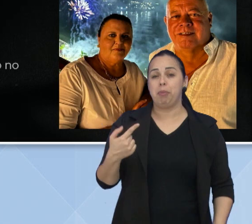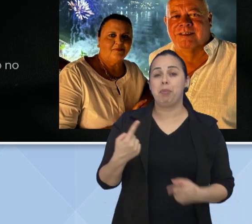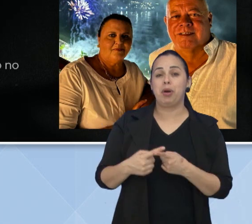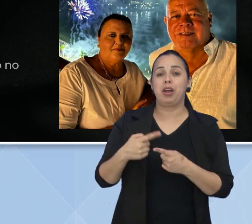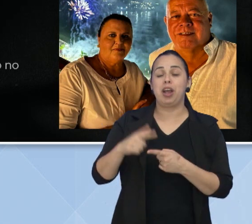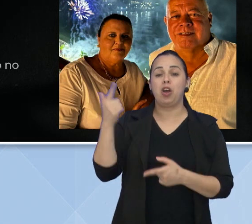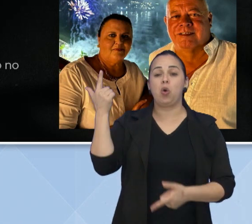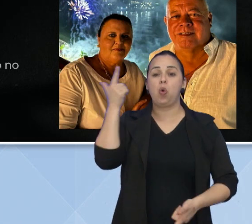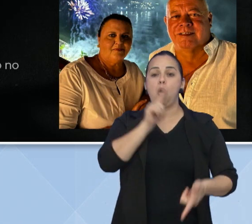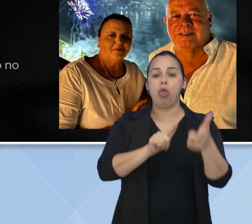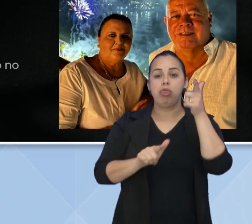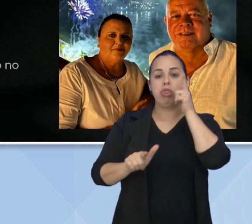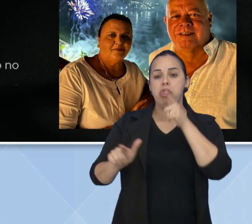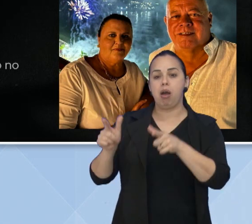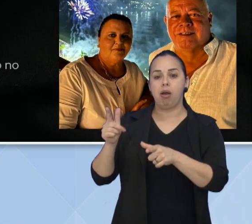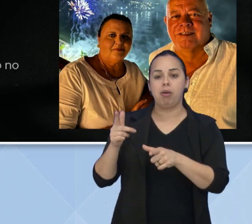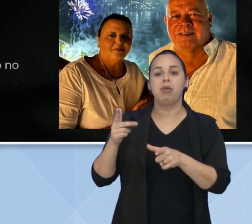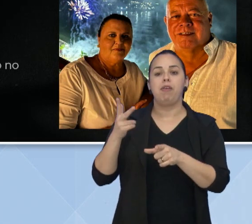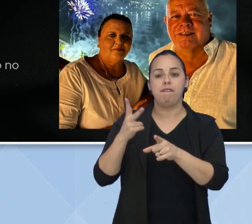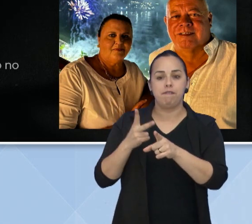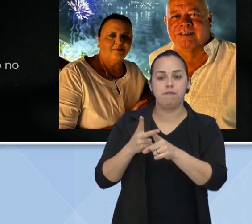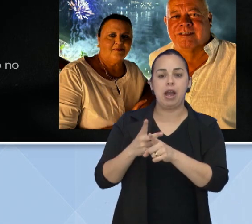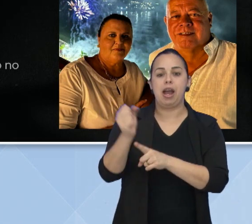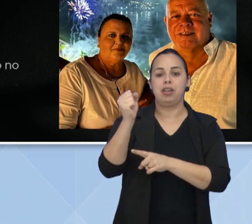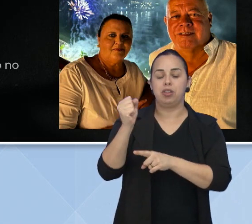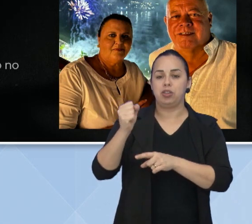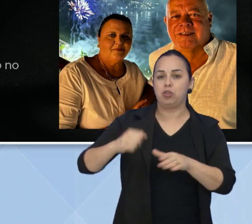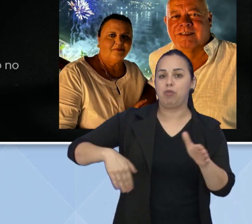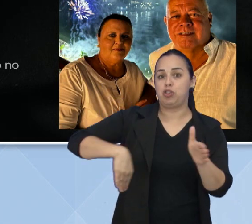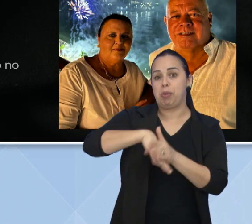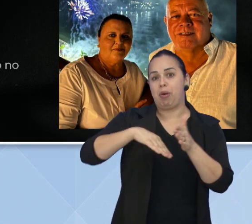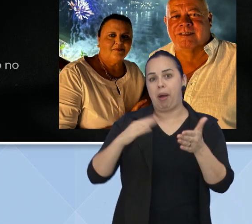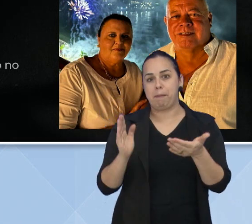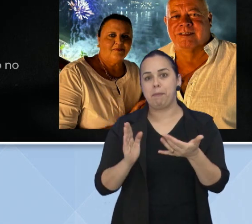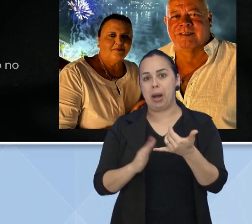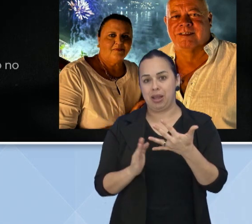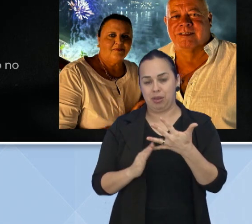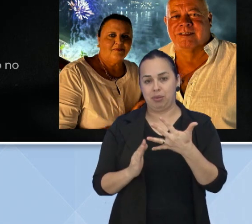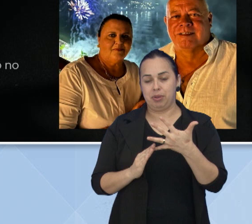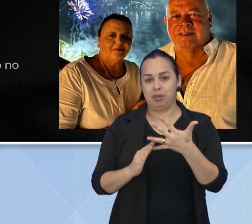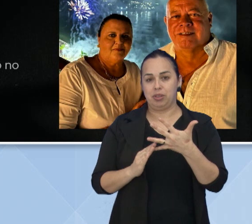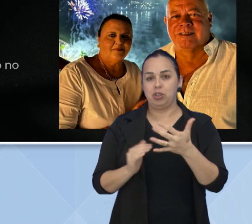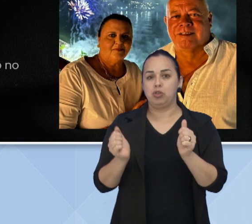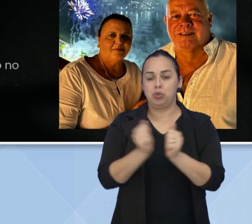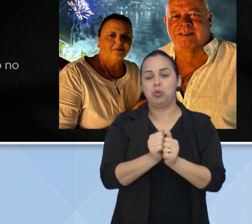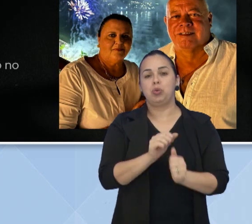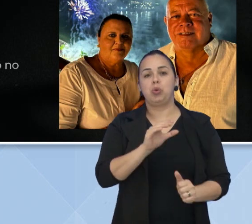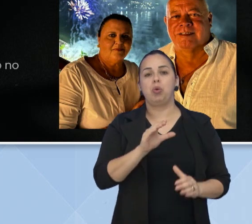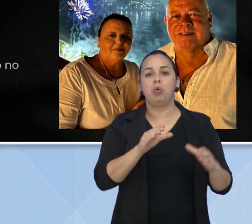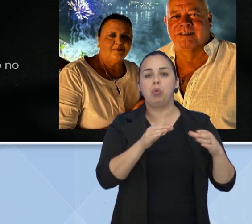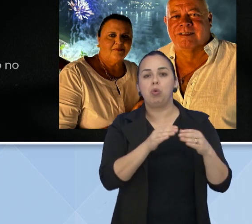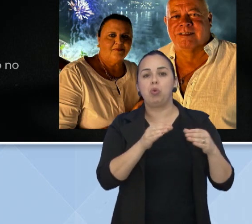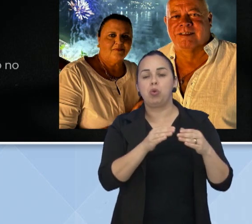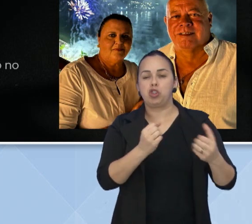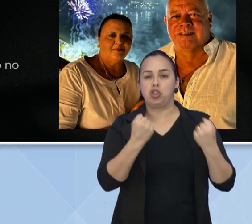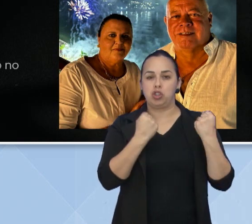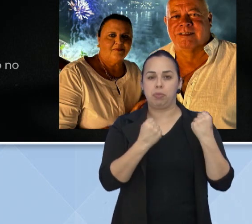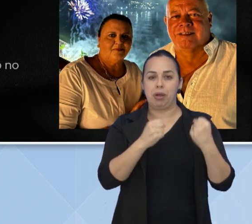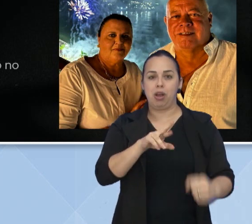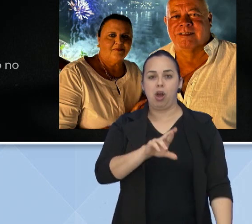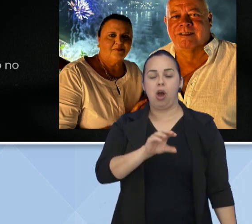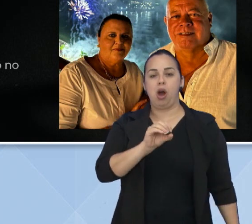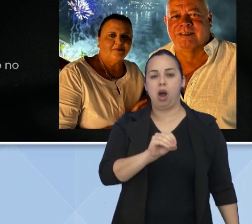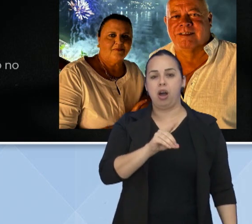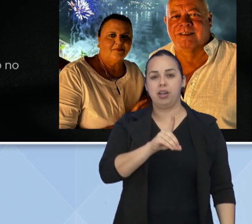do bicampeonato estadual de futebol amador pelo time da Ródia. Ele foi um dos destaques